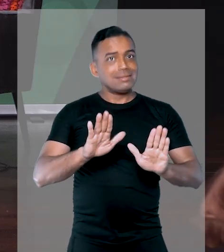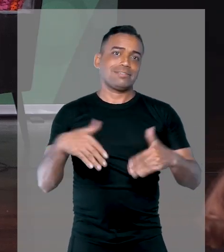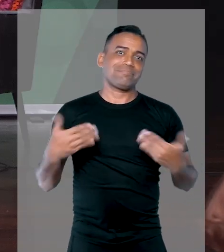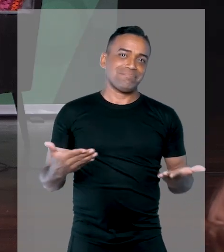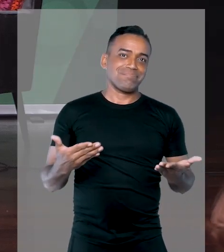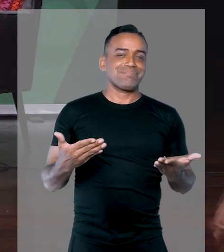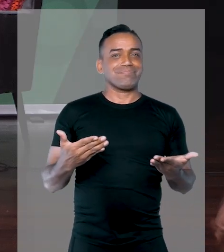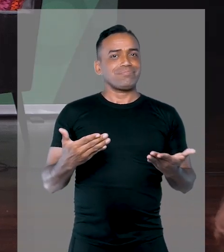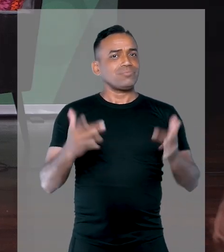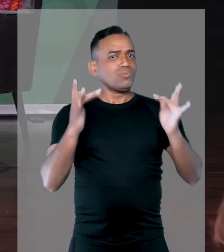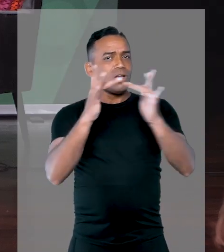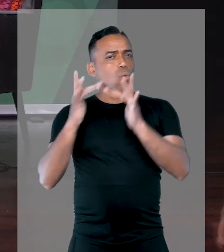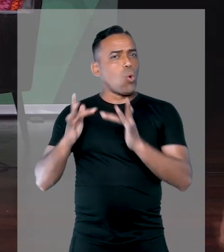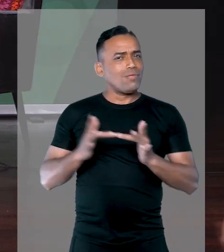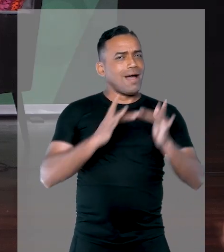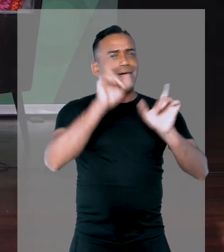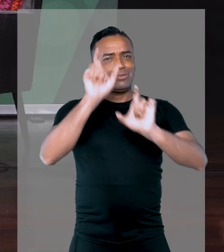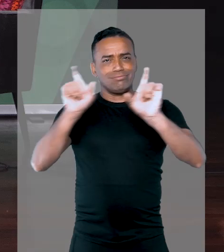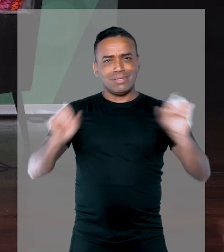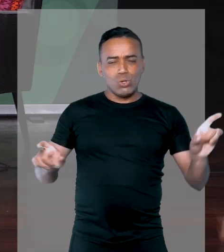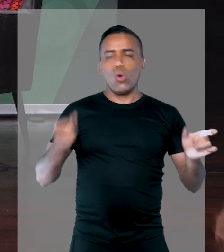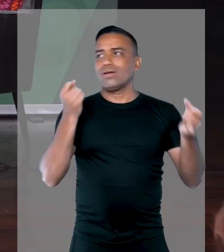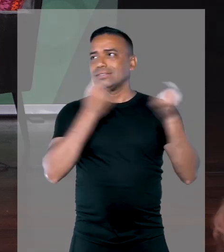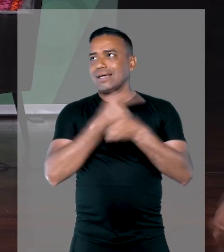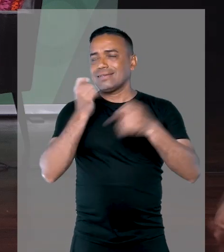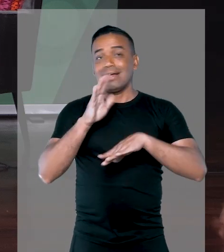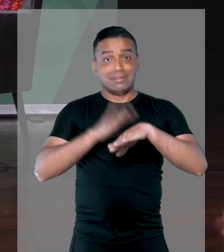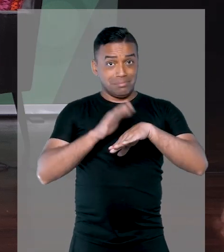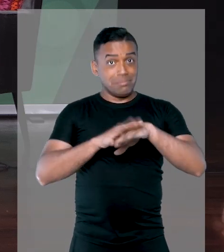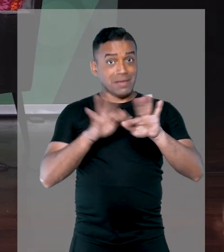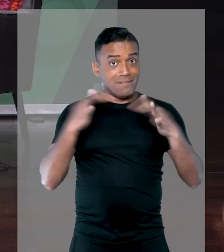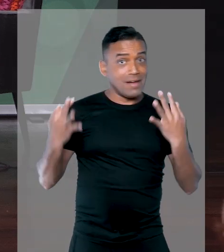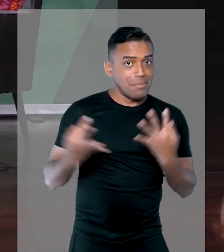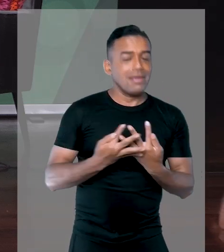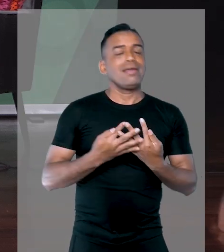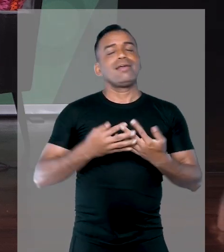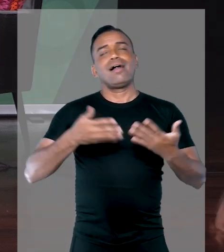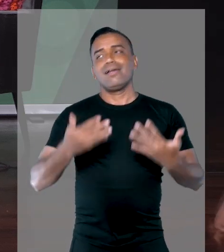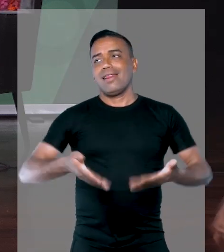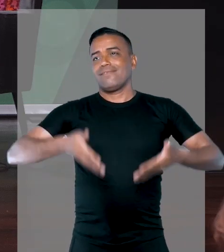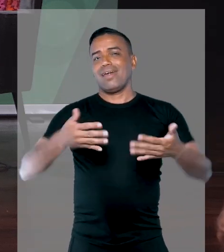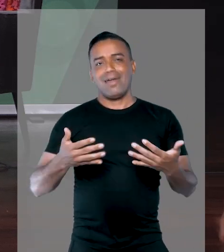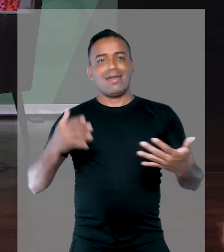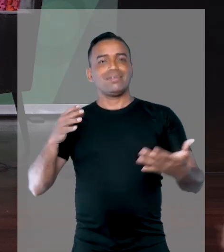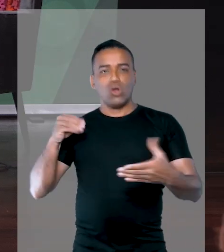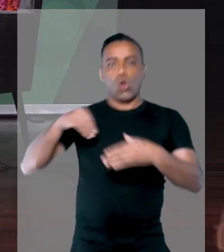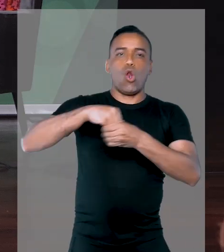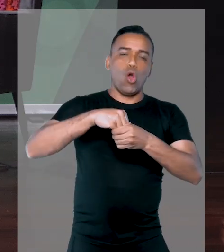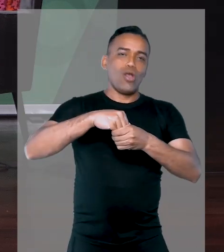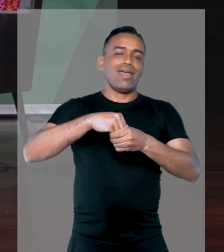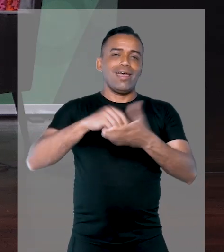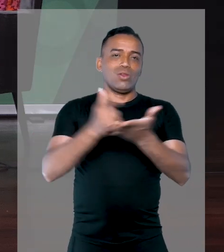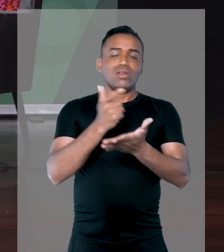Mas foram contatos com pessoas engraçadas da minha família que me fizeram ter essa leveza, assim, também. E quantas vezes